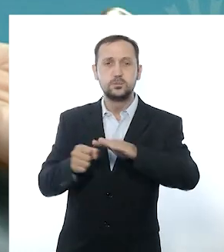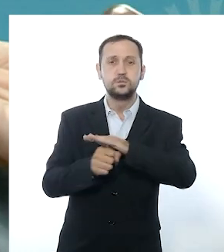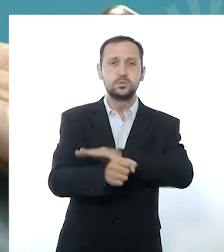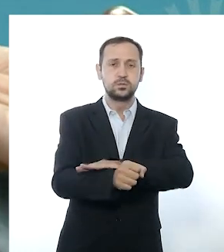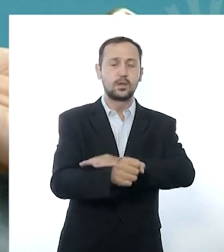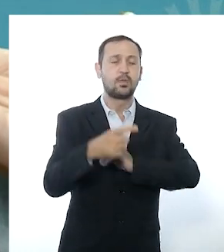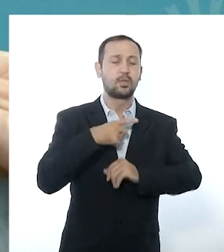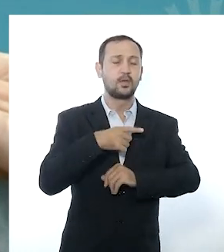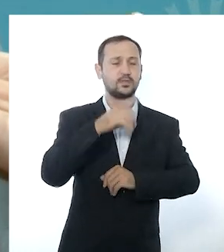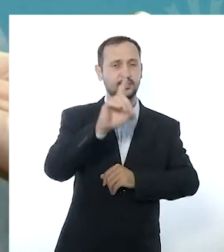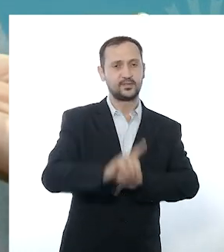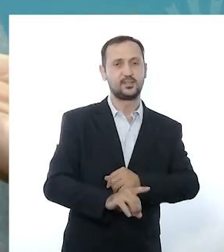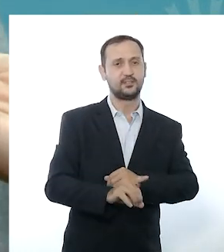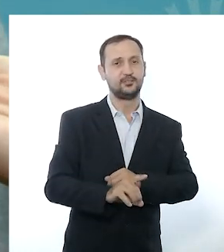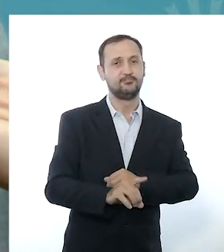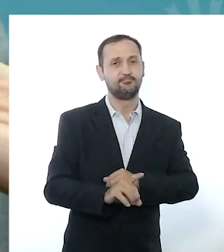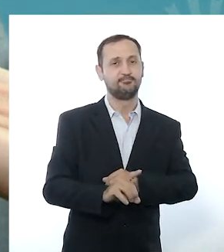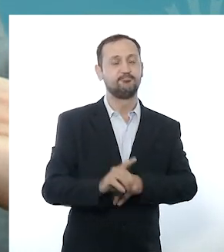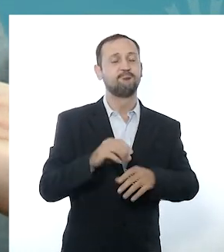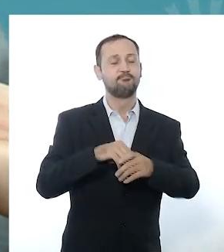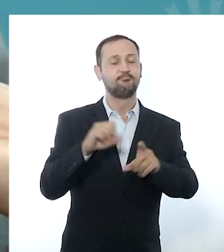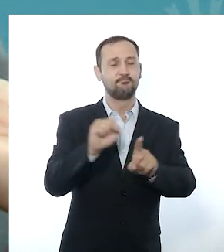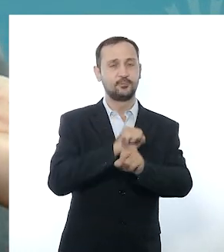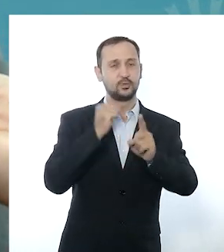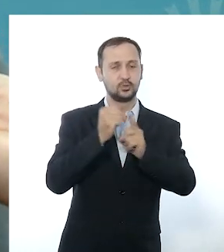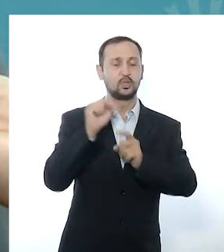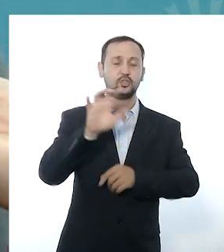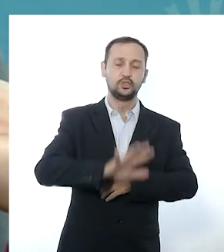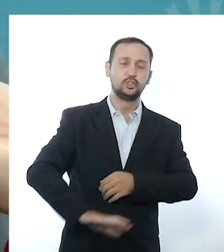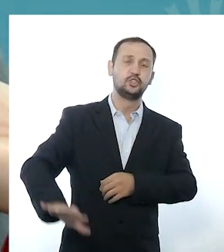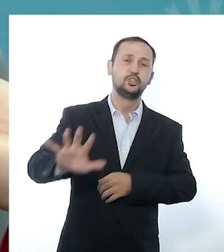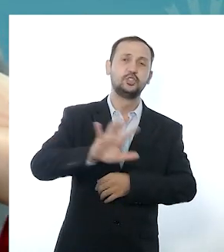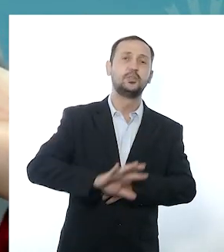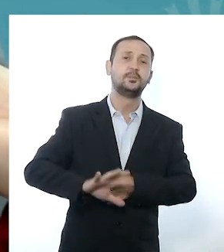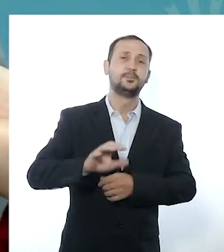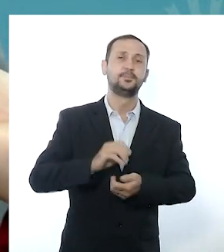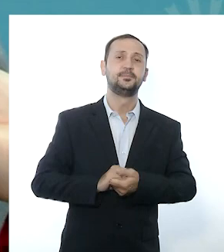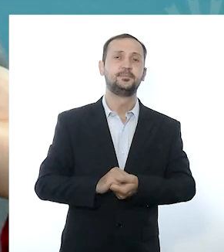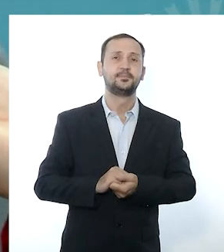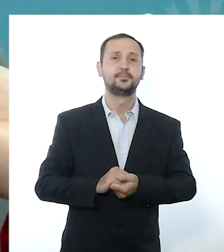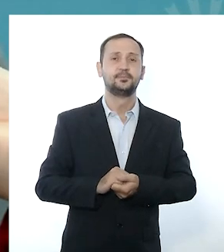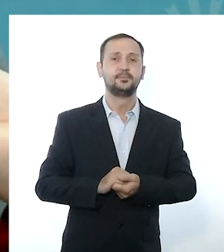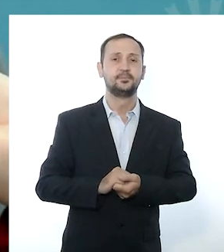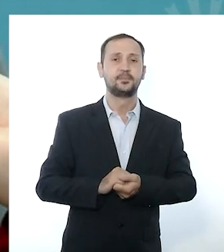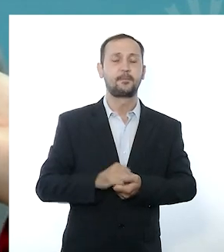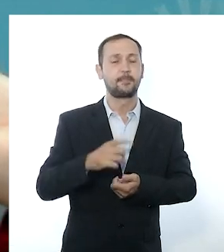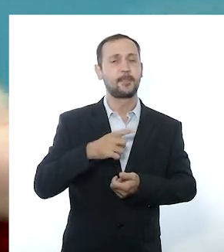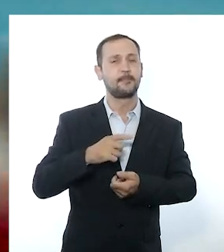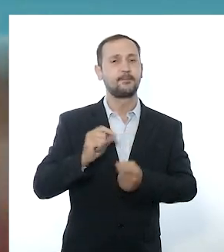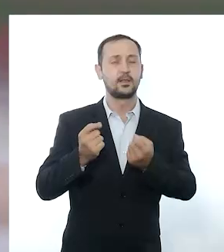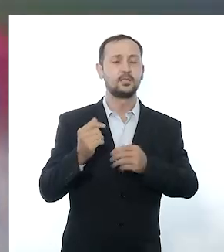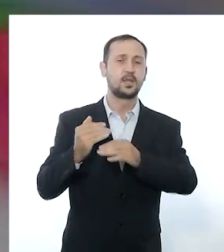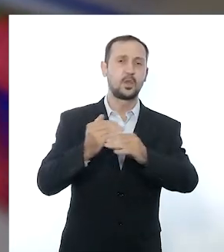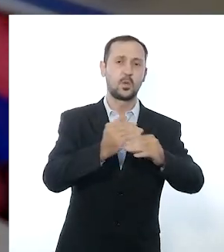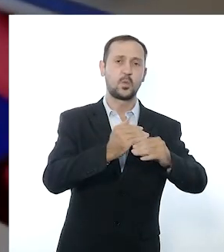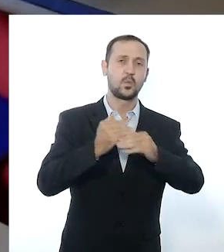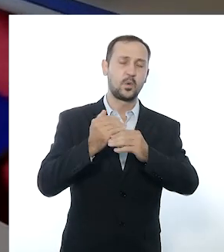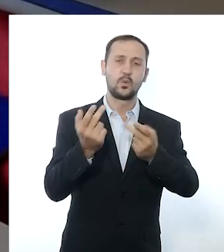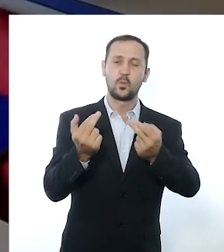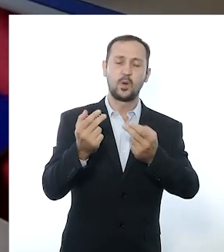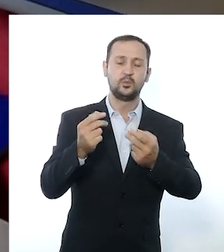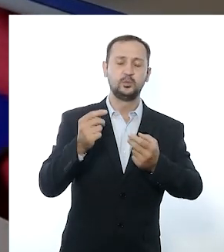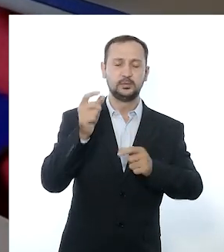deficiência na sociedade como um todo, de poder ter a sua igualdade como todo cidadão.